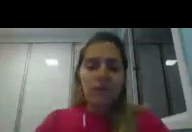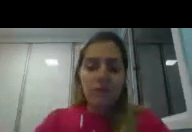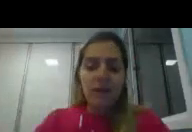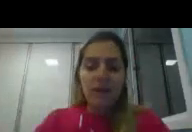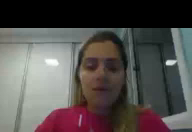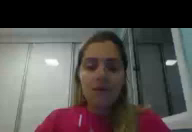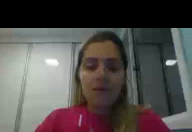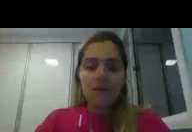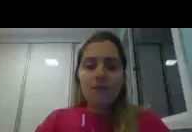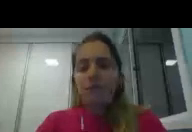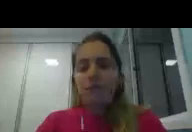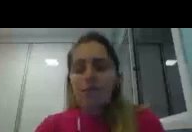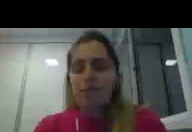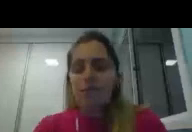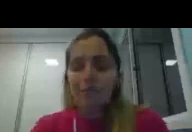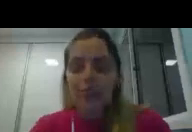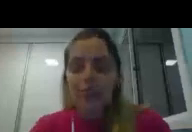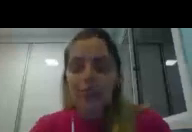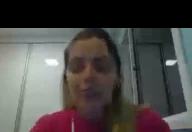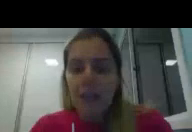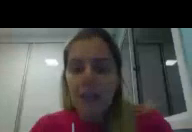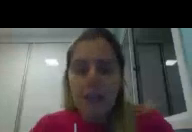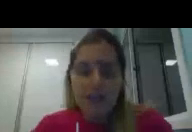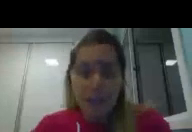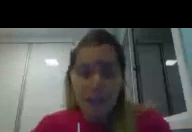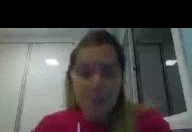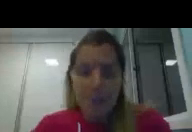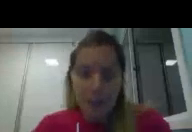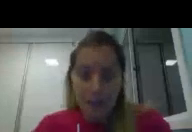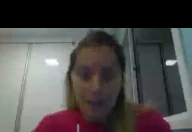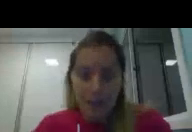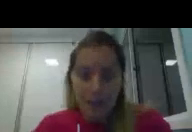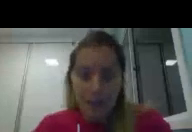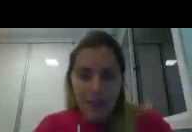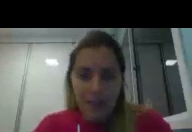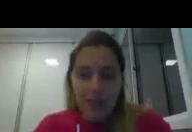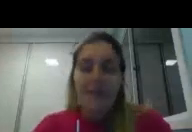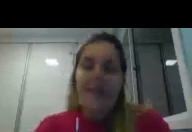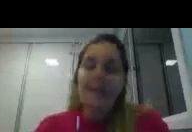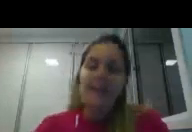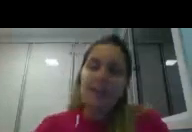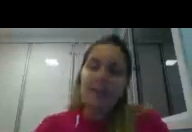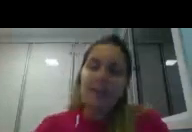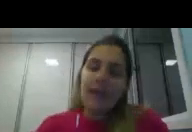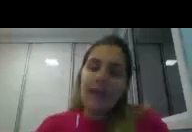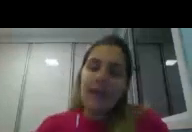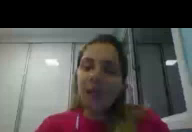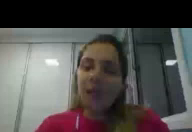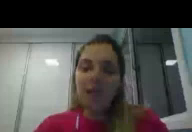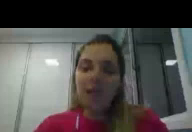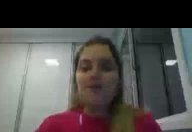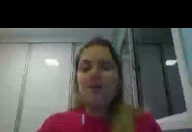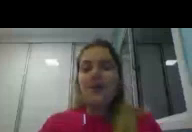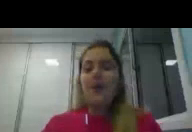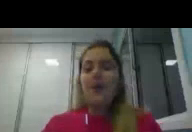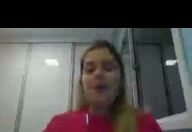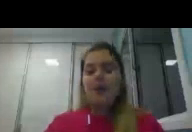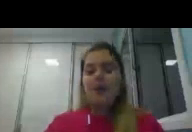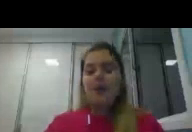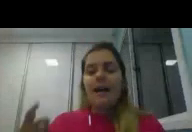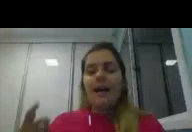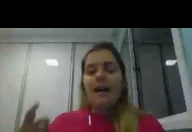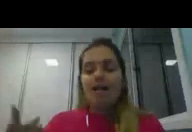seu desenvolvimento, e isso pode trazer aí um risco de vida para essa criança. Nesses casos, o que acontece?